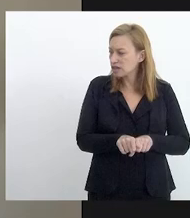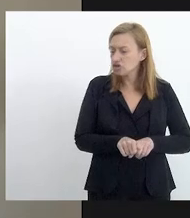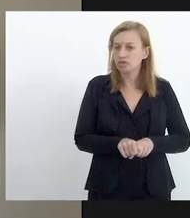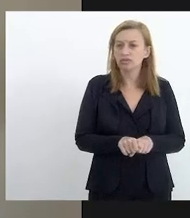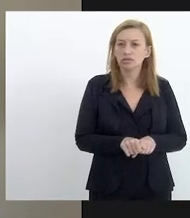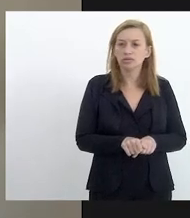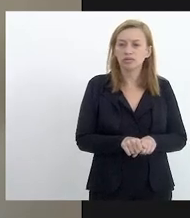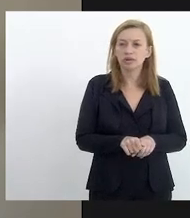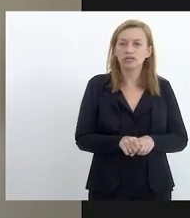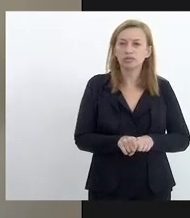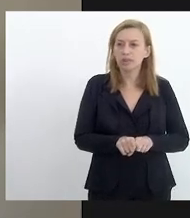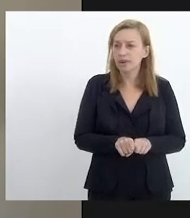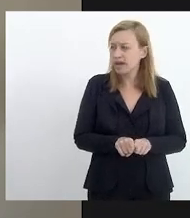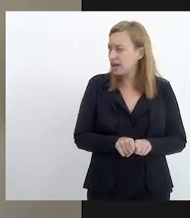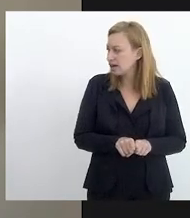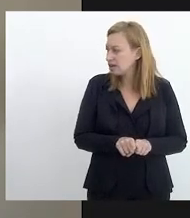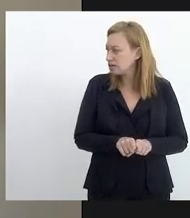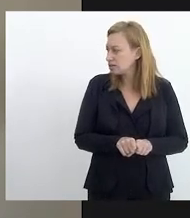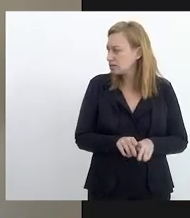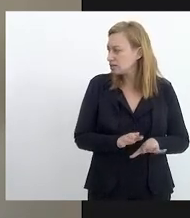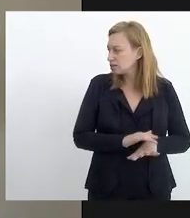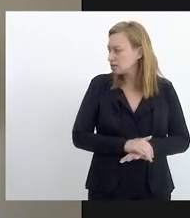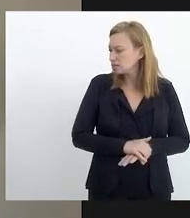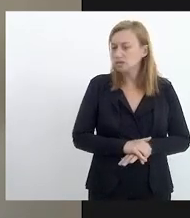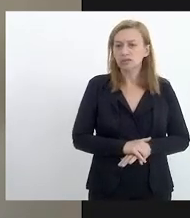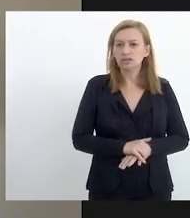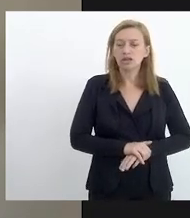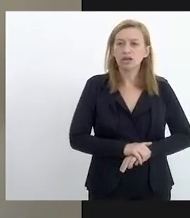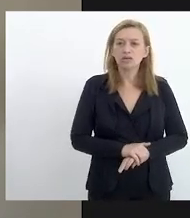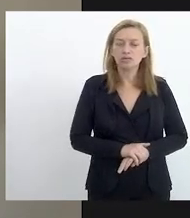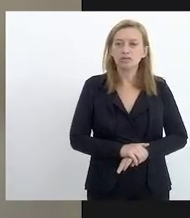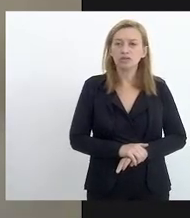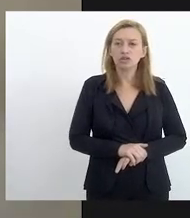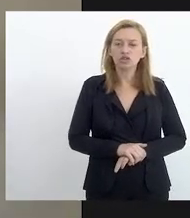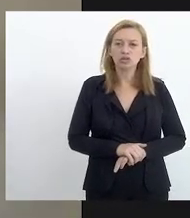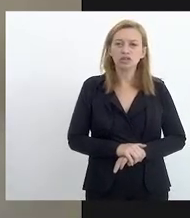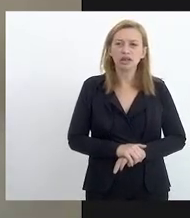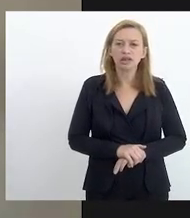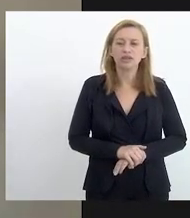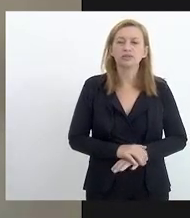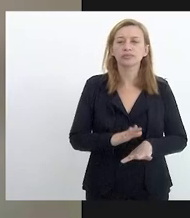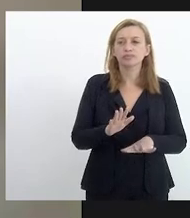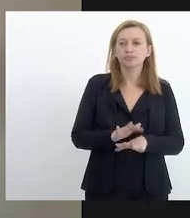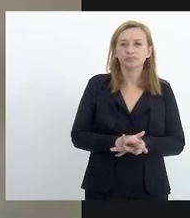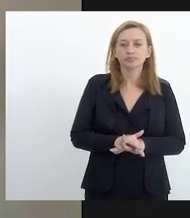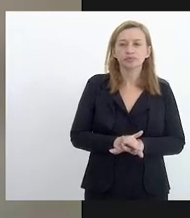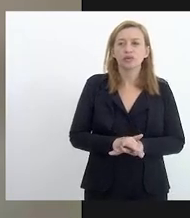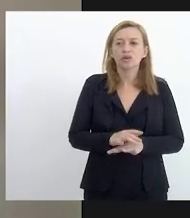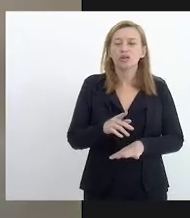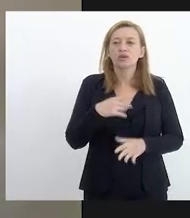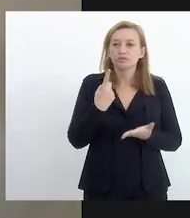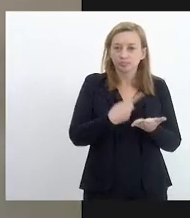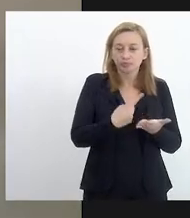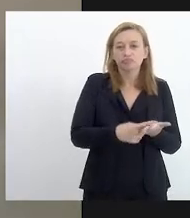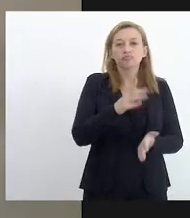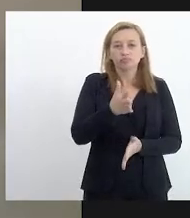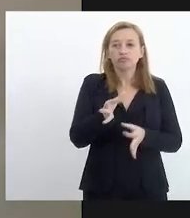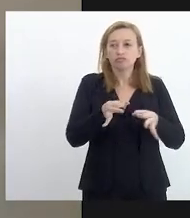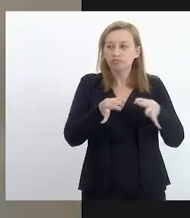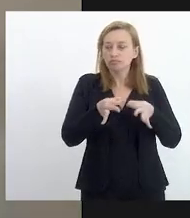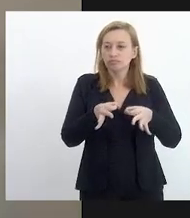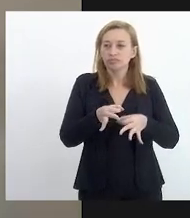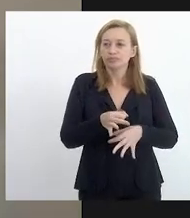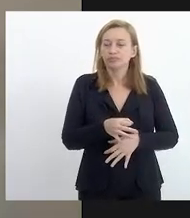já mais uma vez registrado o nosso apoio republicano ao acordo feito. Muito